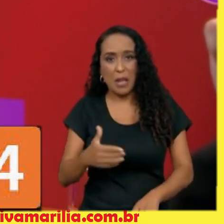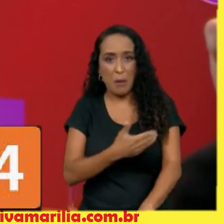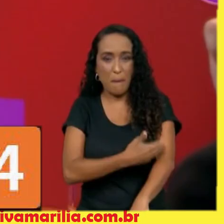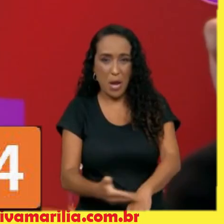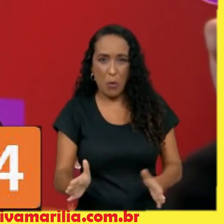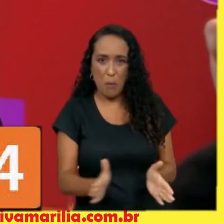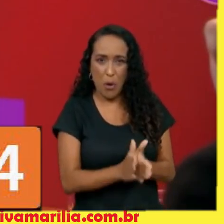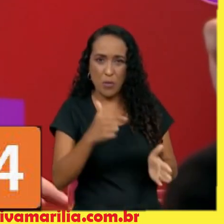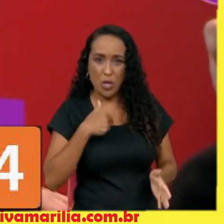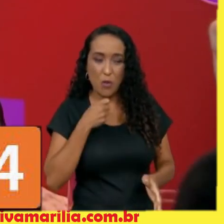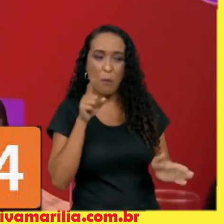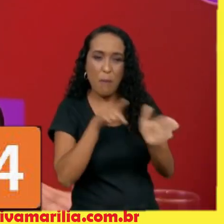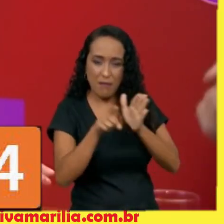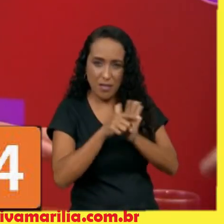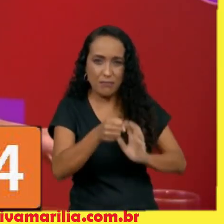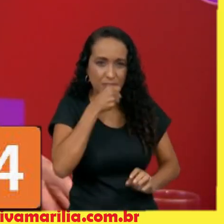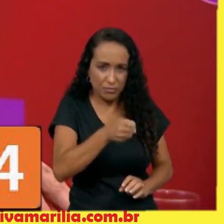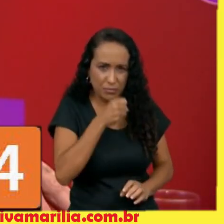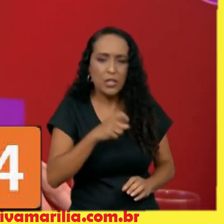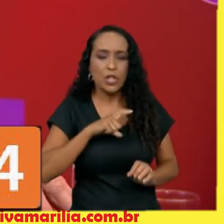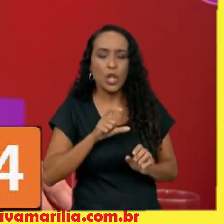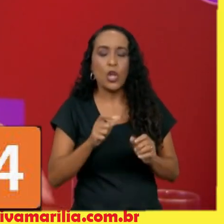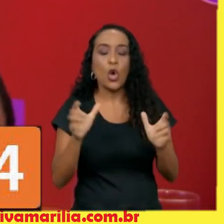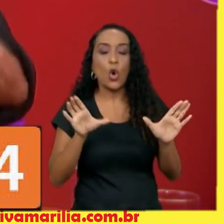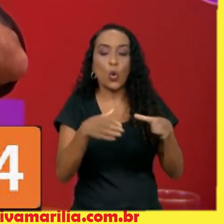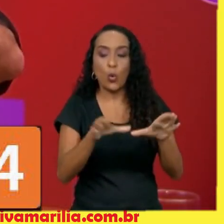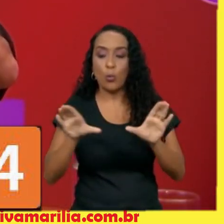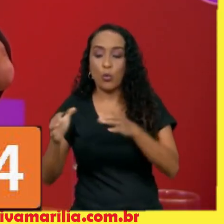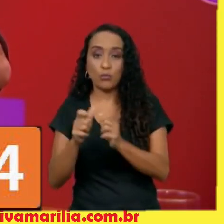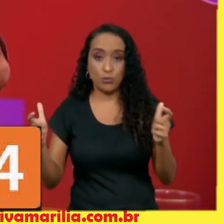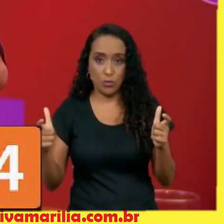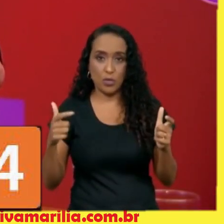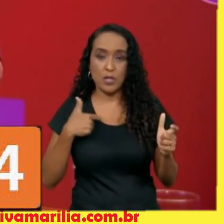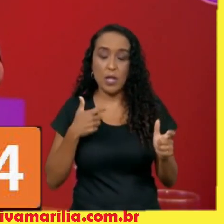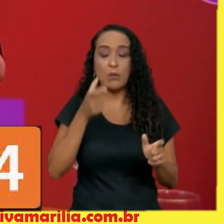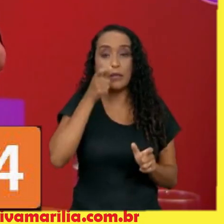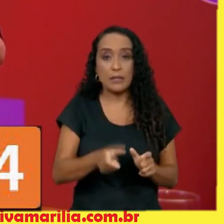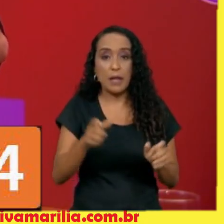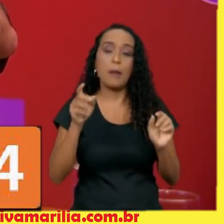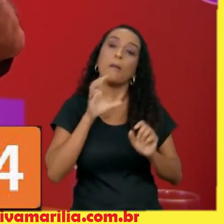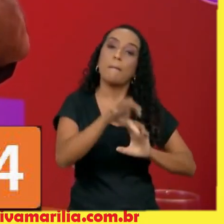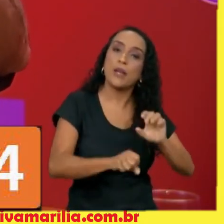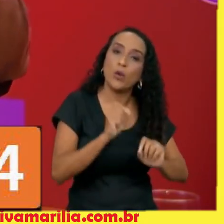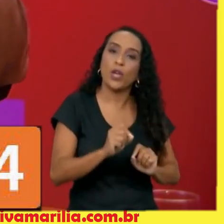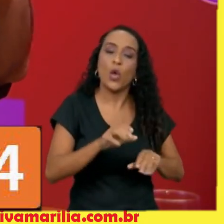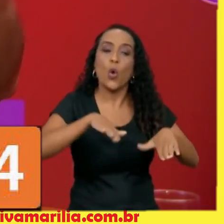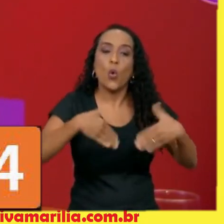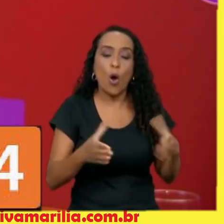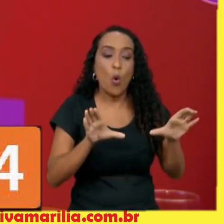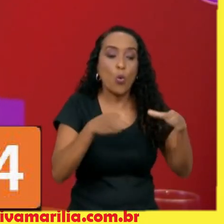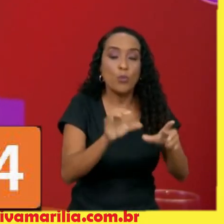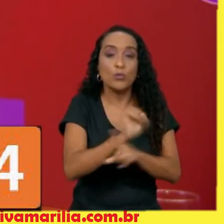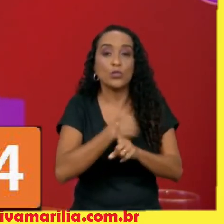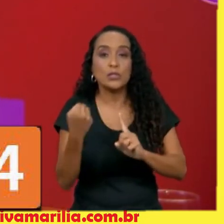eu entrevistei, eu peguei 2 grandes grupos aí, né? Quer dizer, me interessou pegar o quê? Qual é o segmento